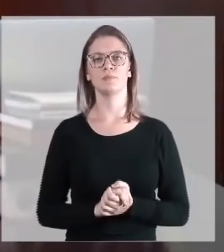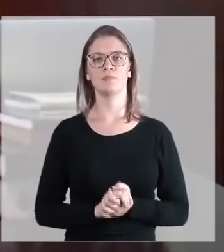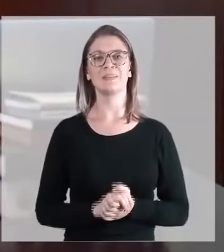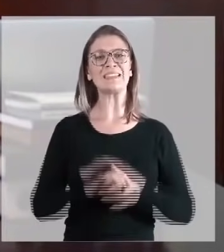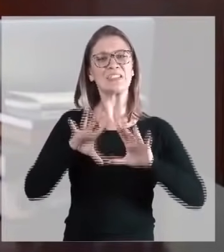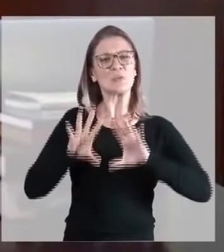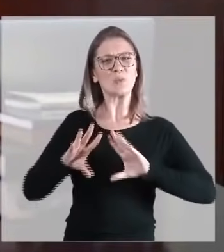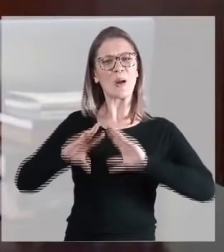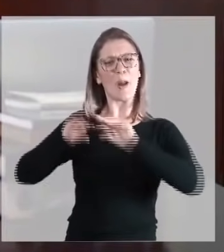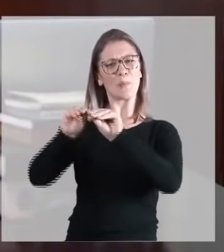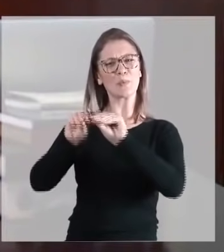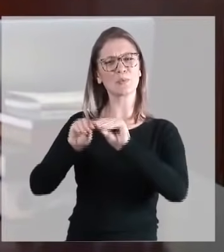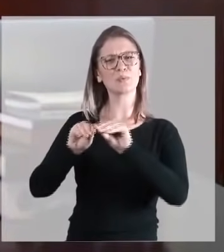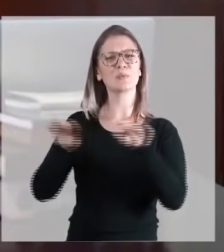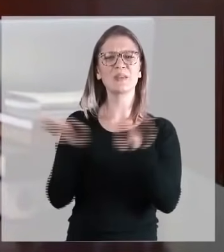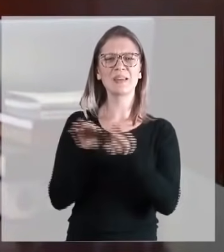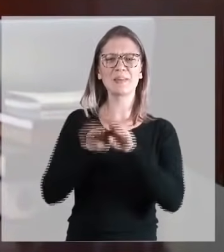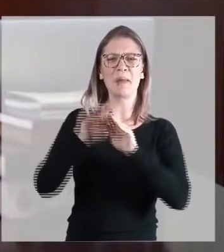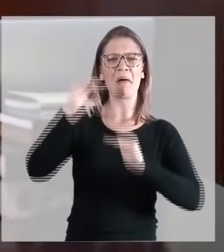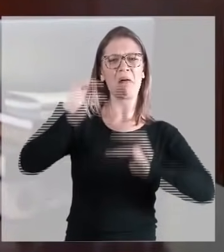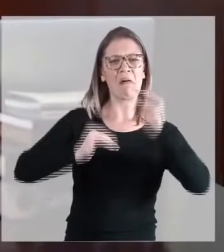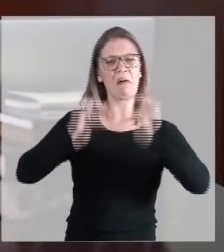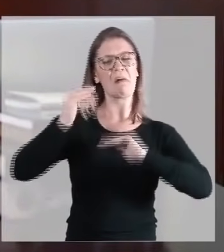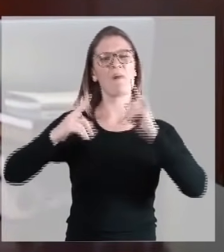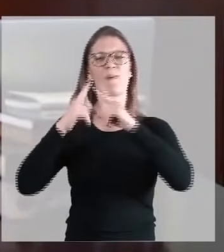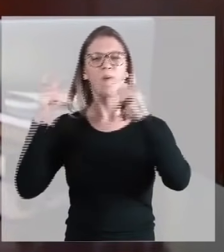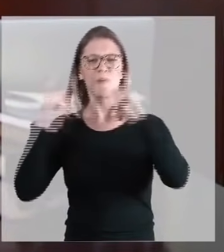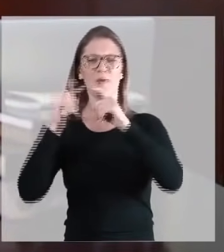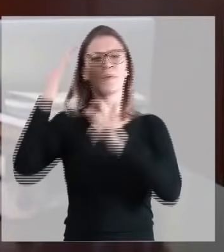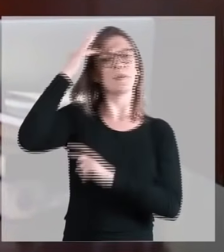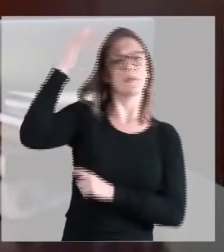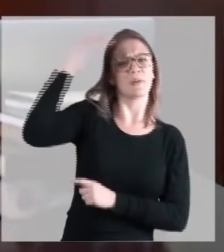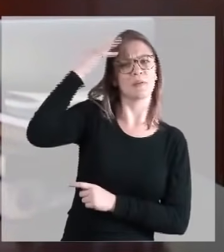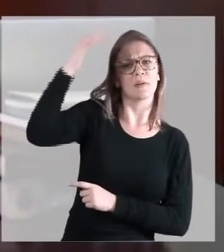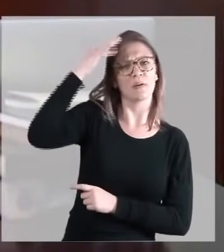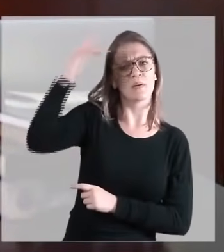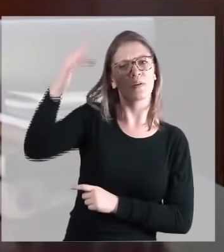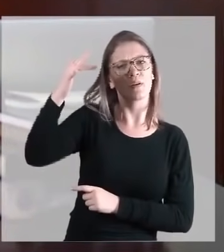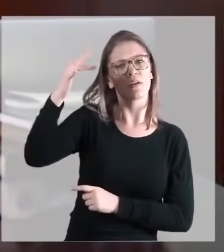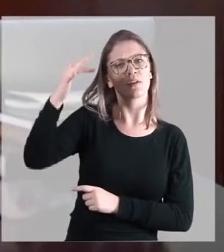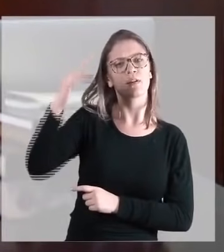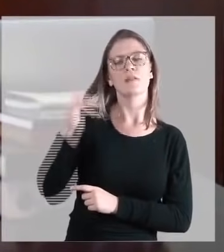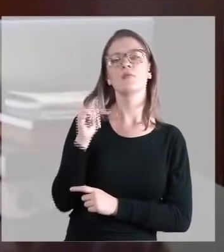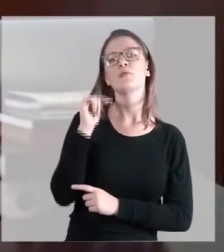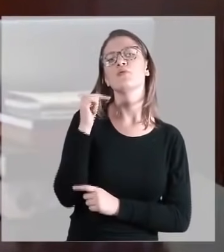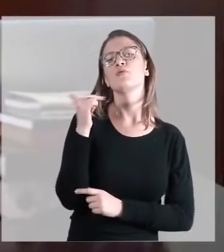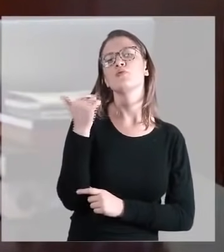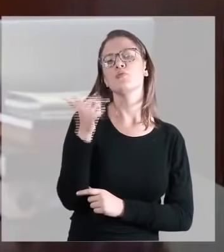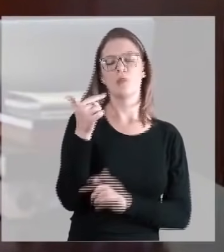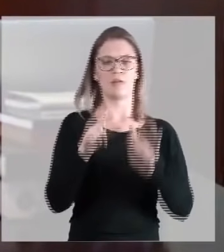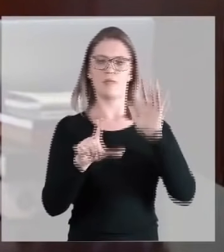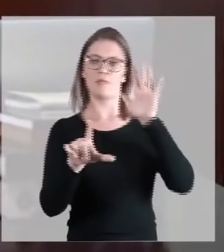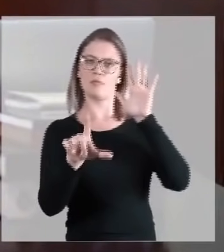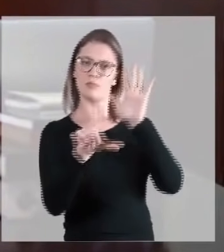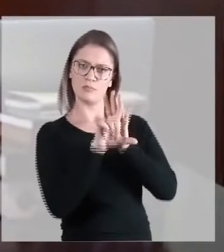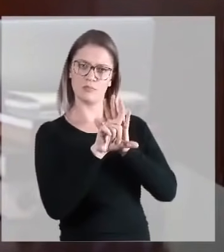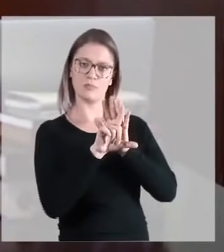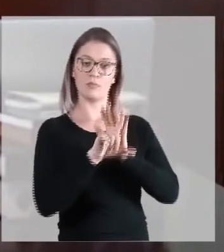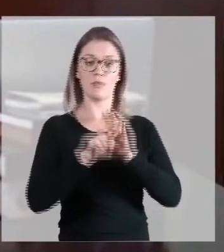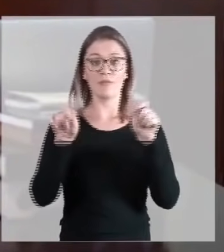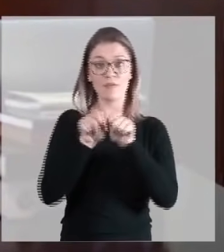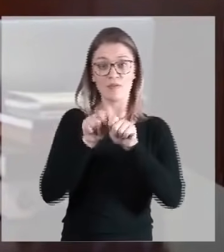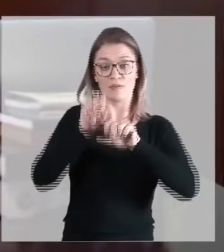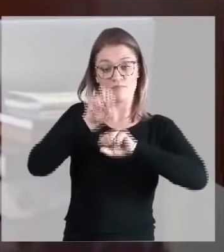abusos e essas inconsistências científicas e teóricas não encontram amparo na legislação para serem aplicadas às